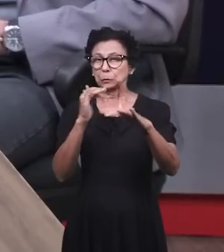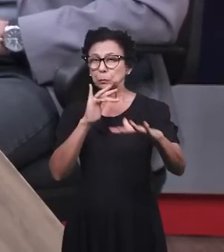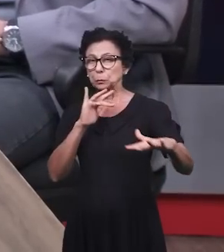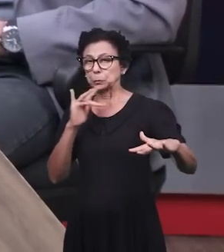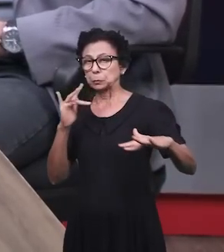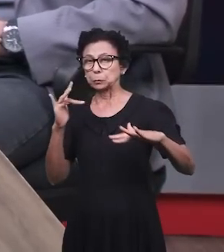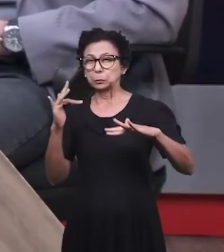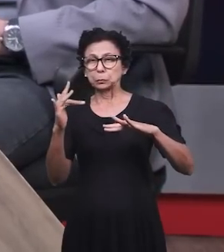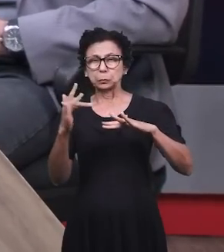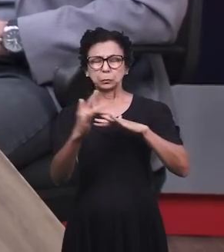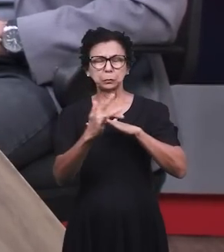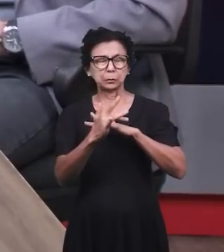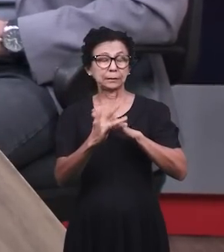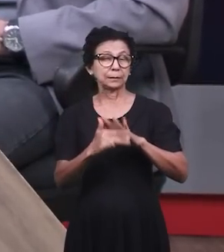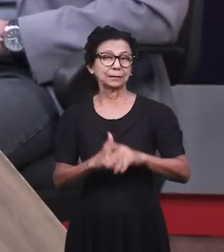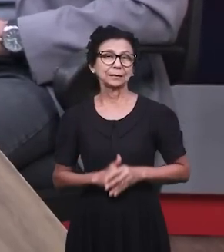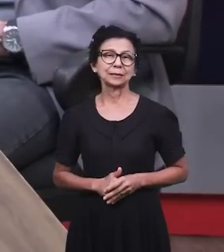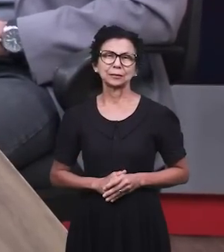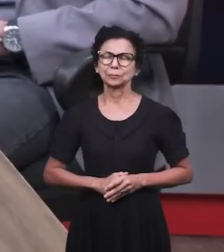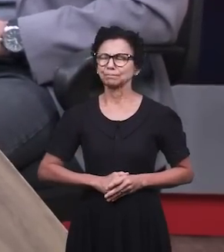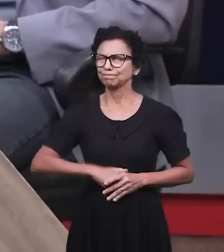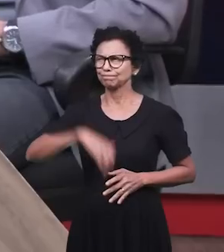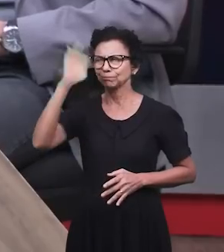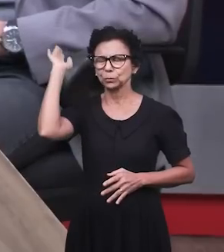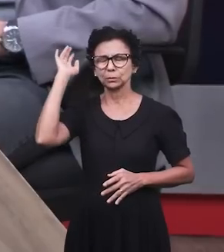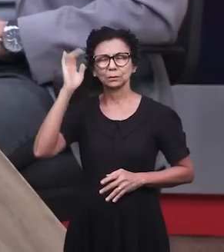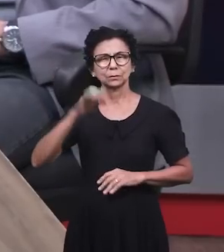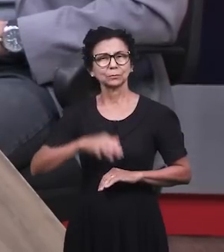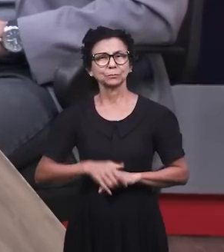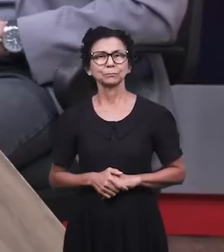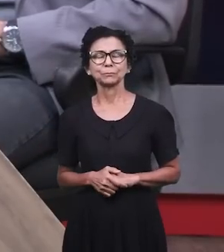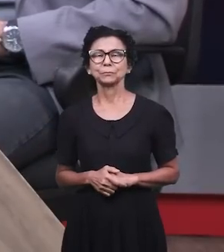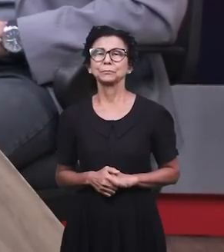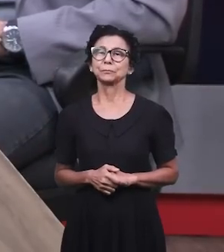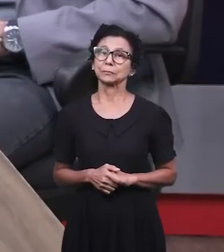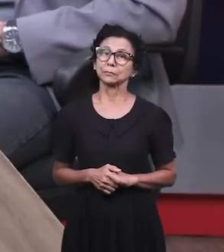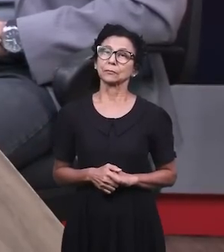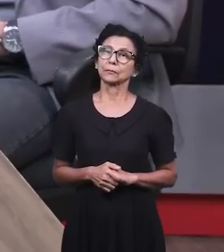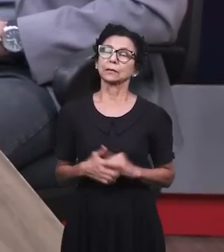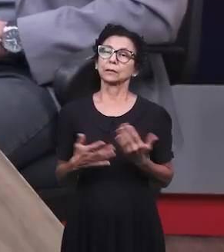muito gigante, muito grande. Então você vê que existe essa